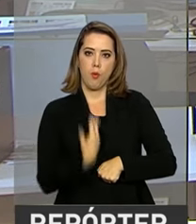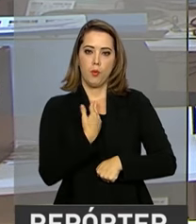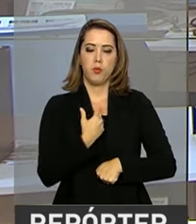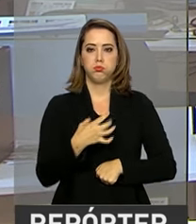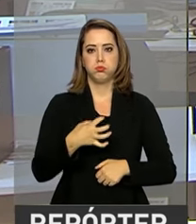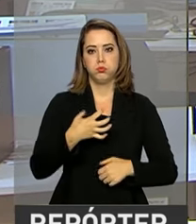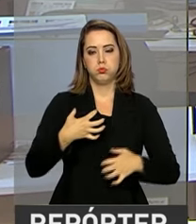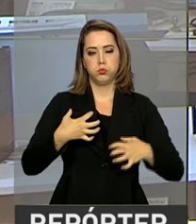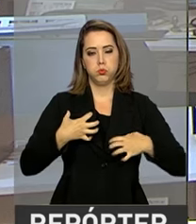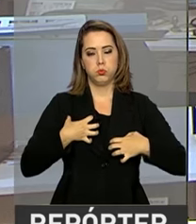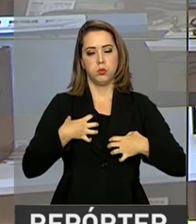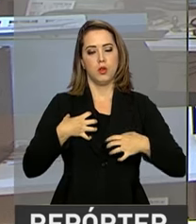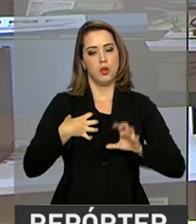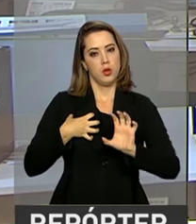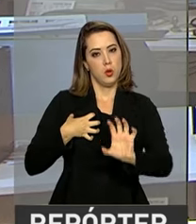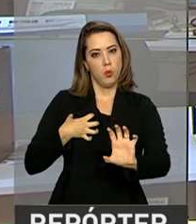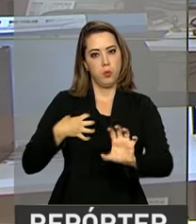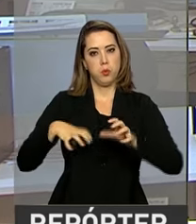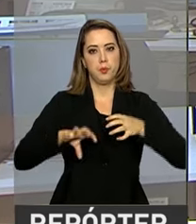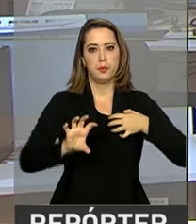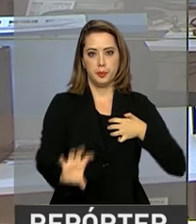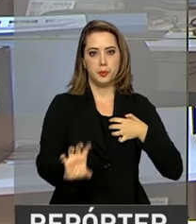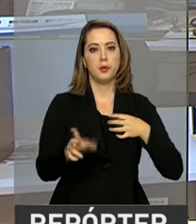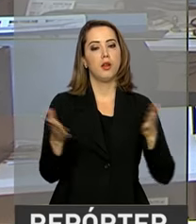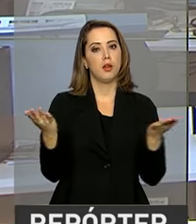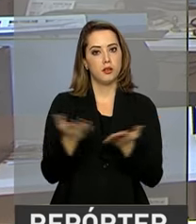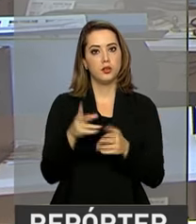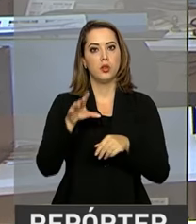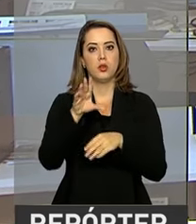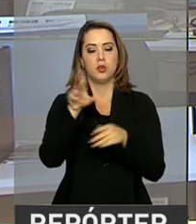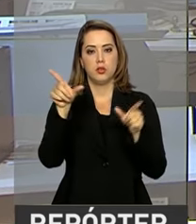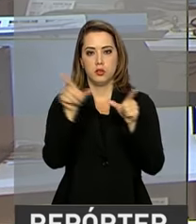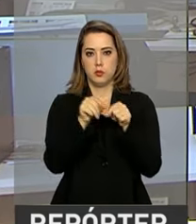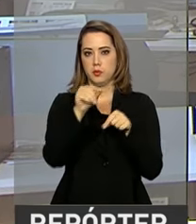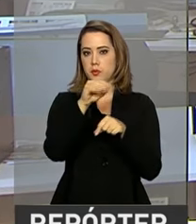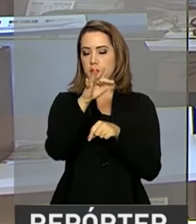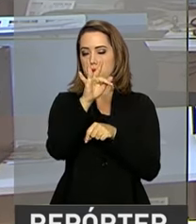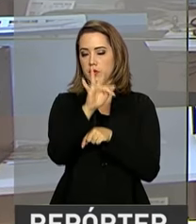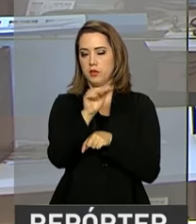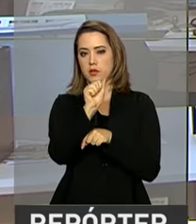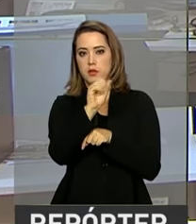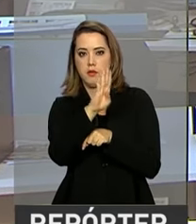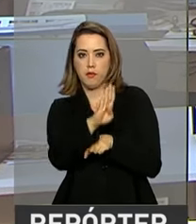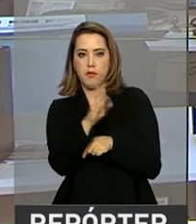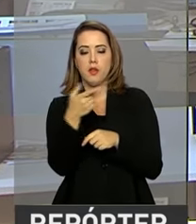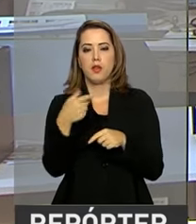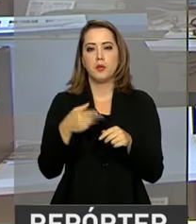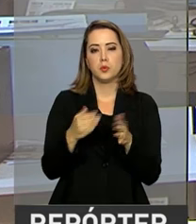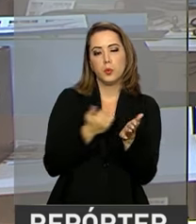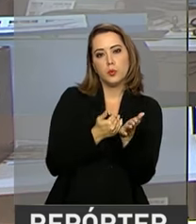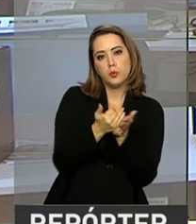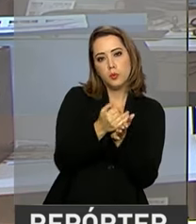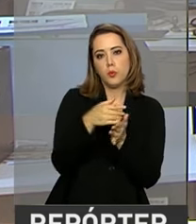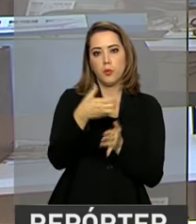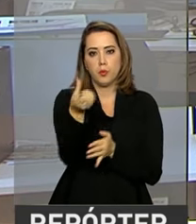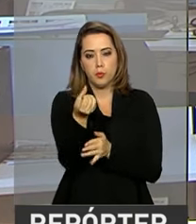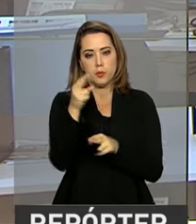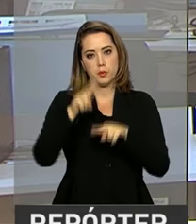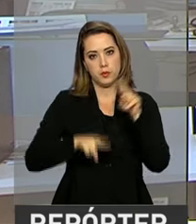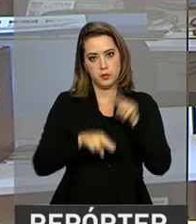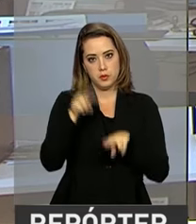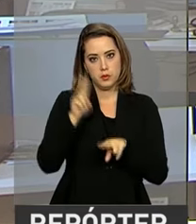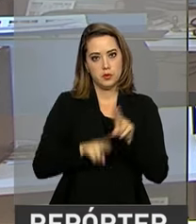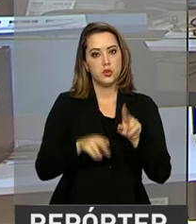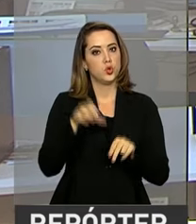realizadas pela FAB desde o dia 6 de junho quando o presidente Michel Temer determinou o uso de